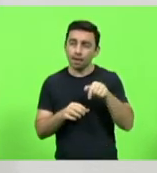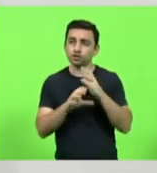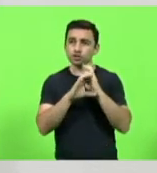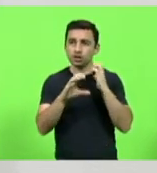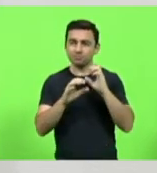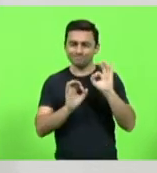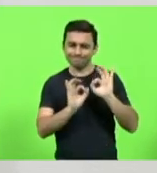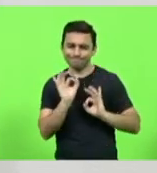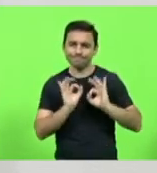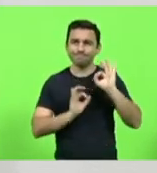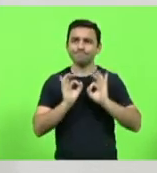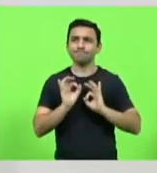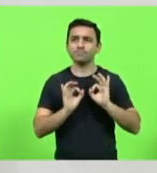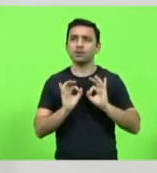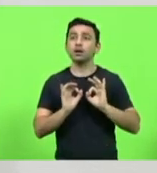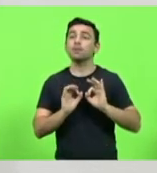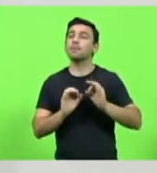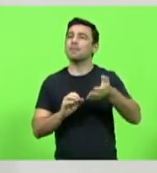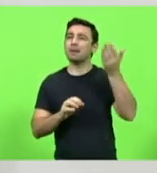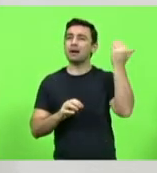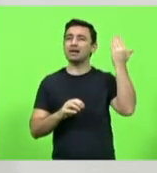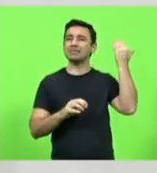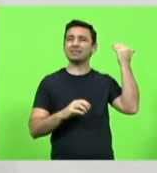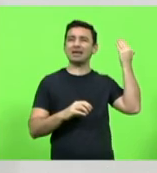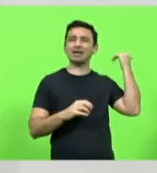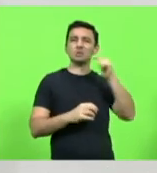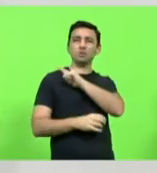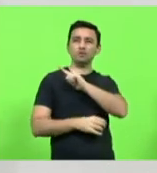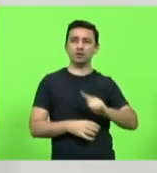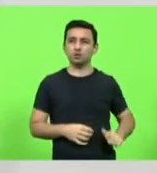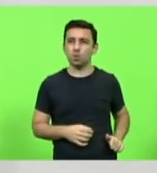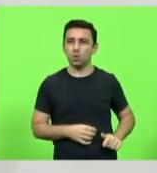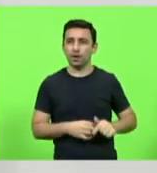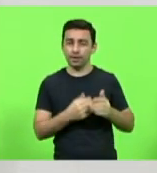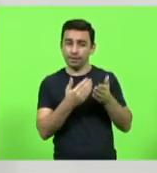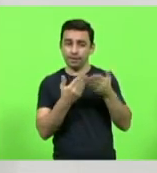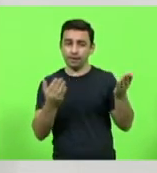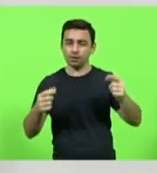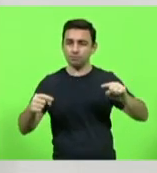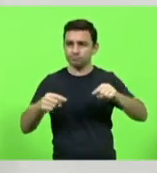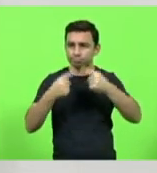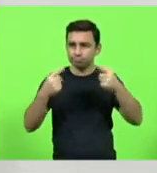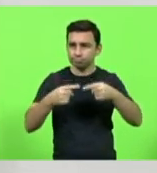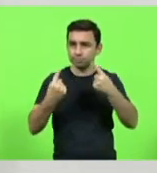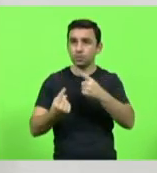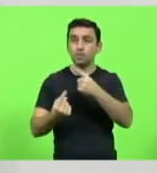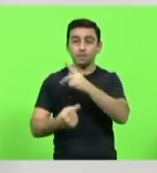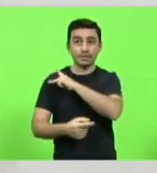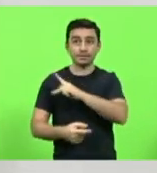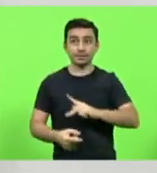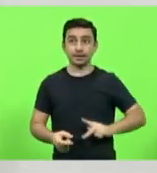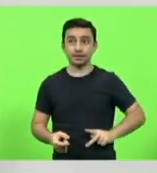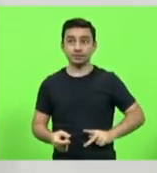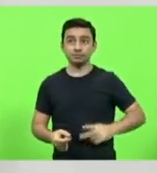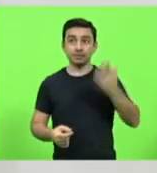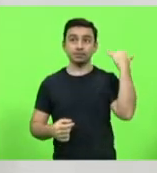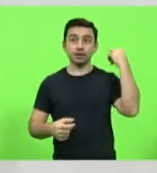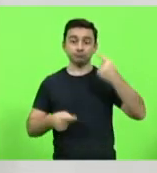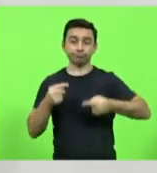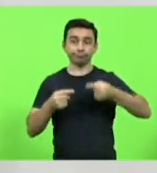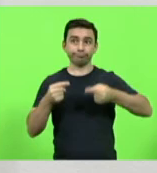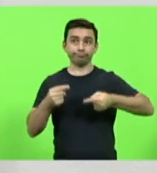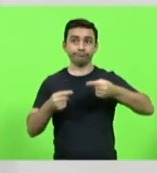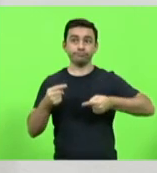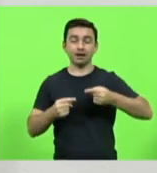Mas mesmo naquela época que o governador não se dava com o presidente, pelo contrário, era uma briga